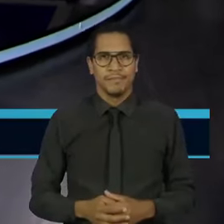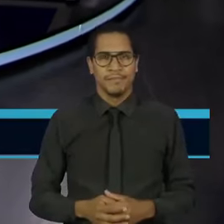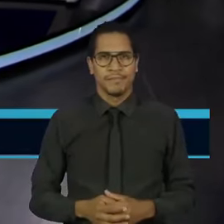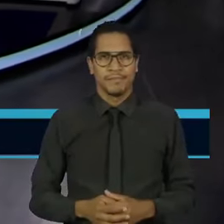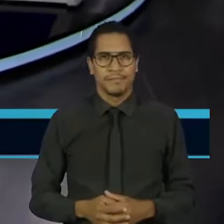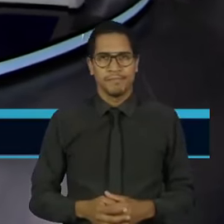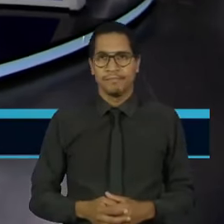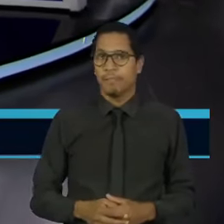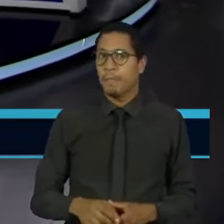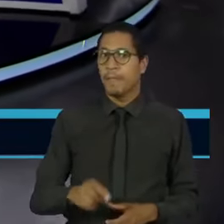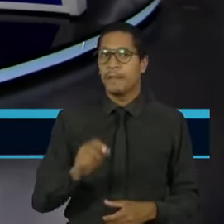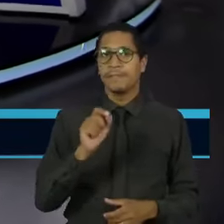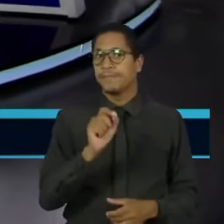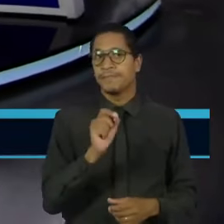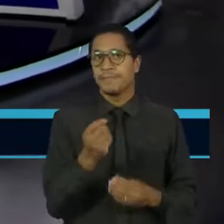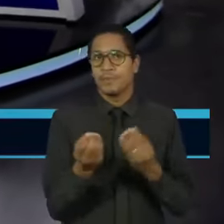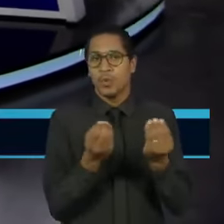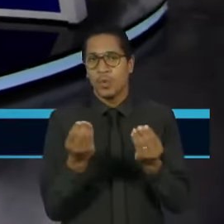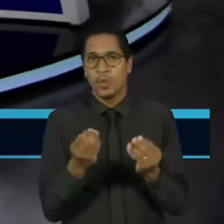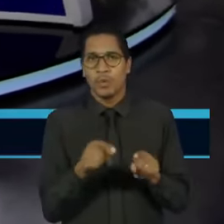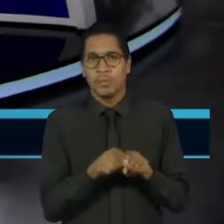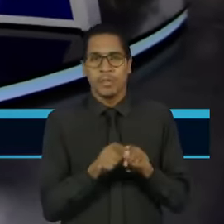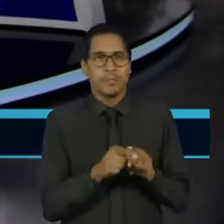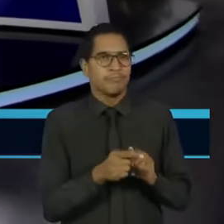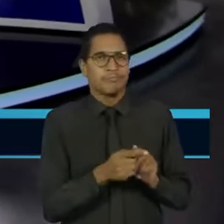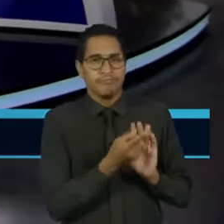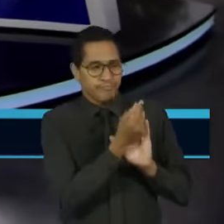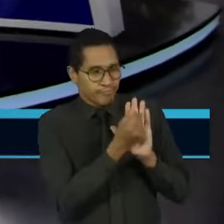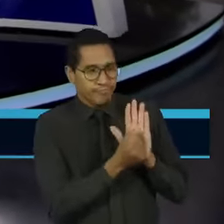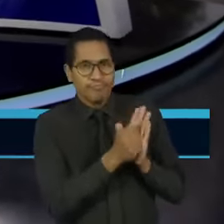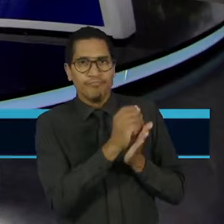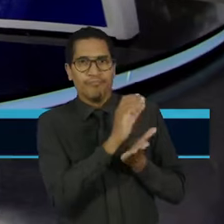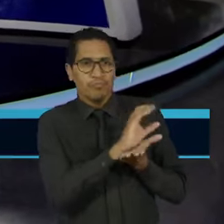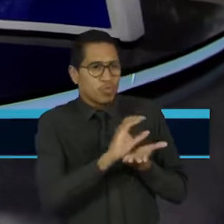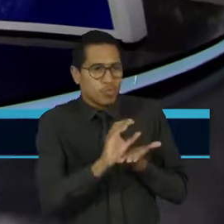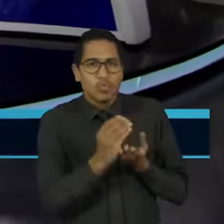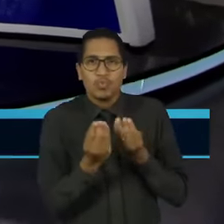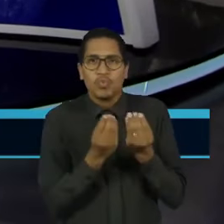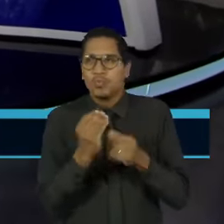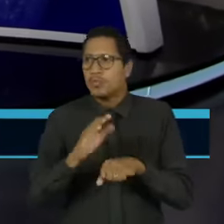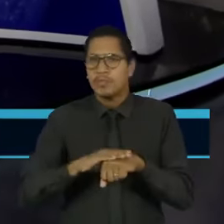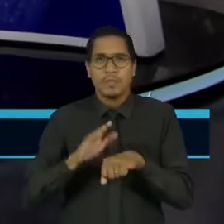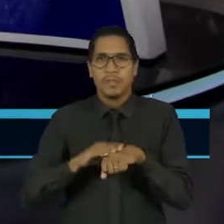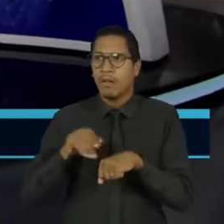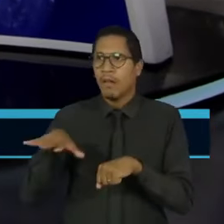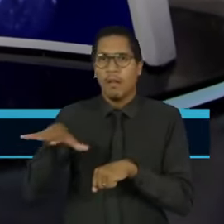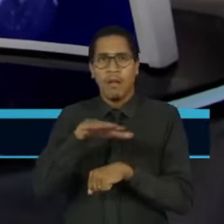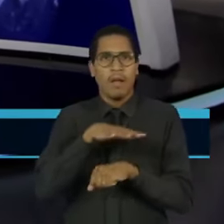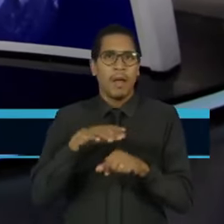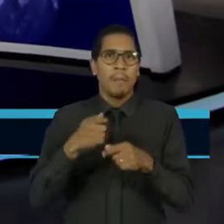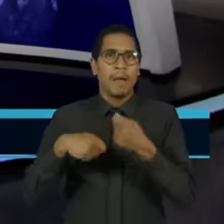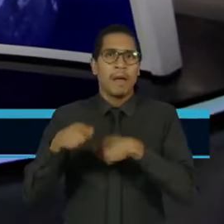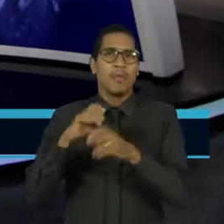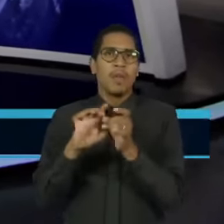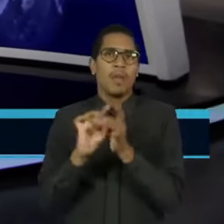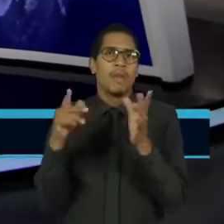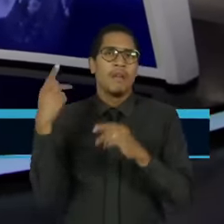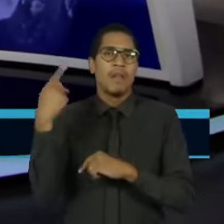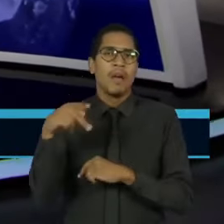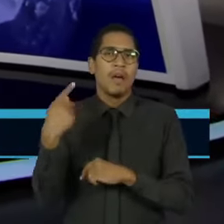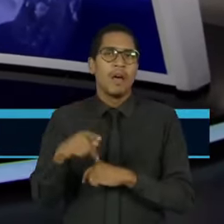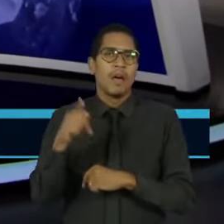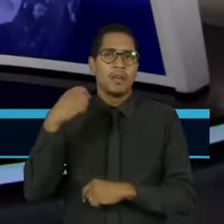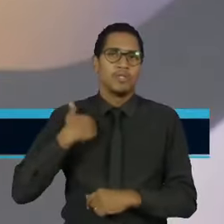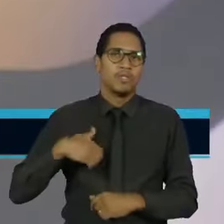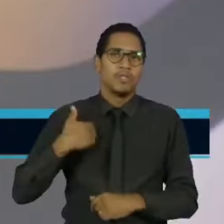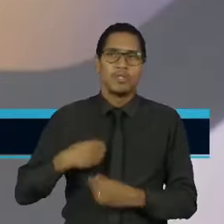Sérgio com os recursos como é que fica a promessa de Javier milei de promover uma revolução do Livre Mercado na Argentina bobagem né